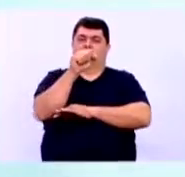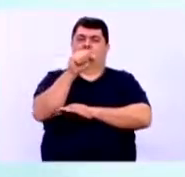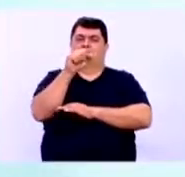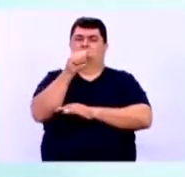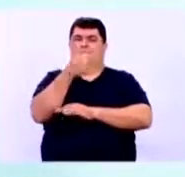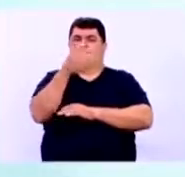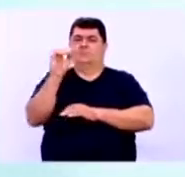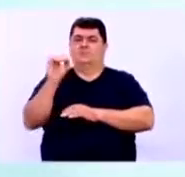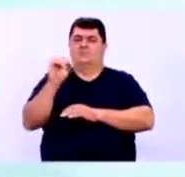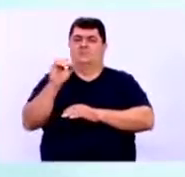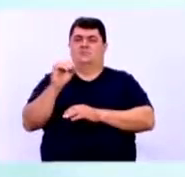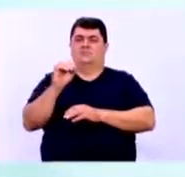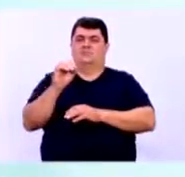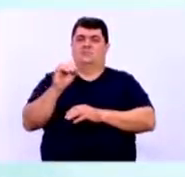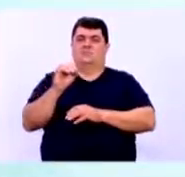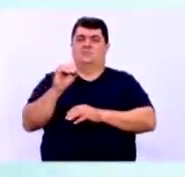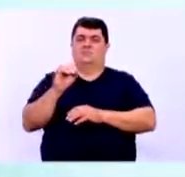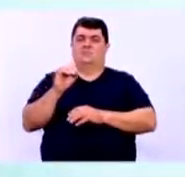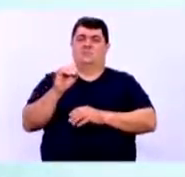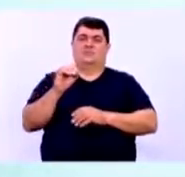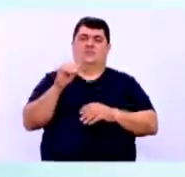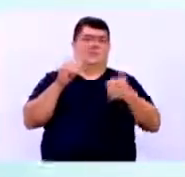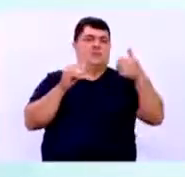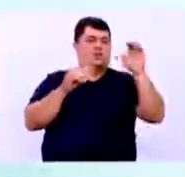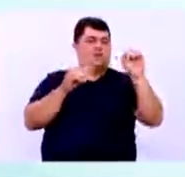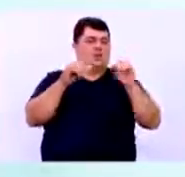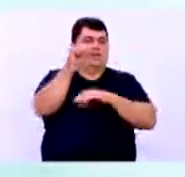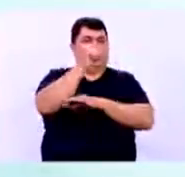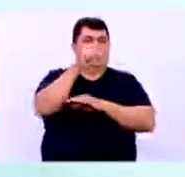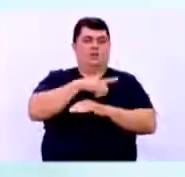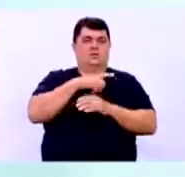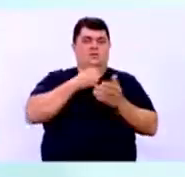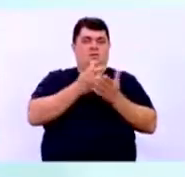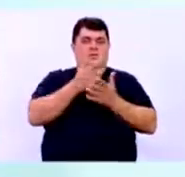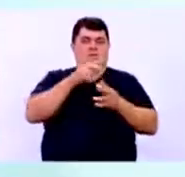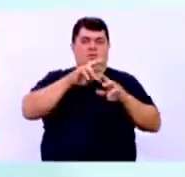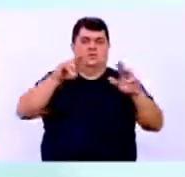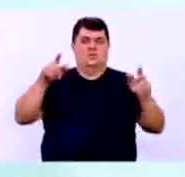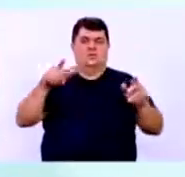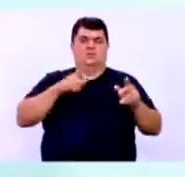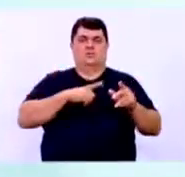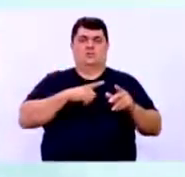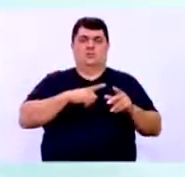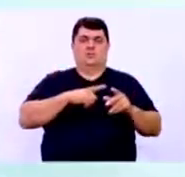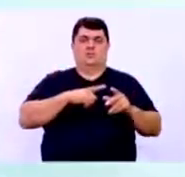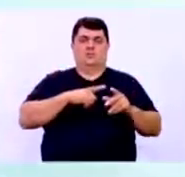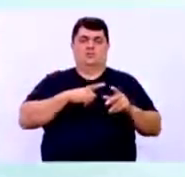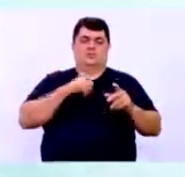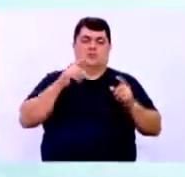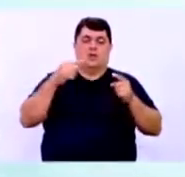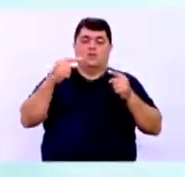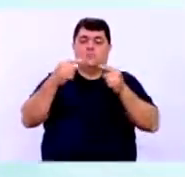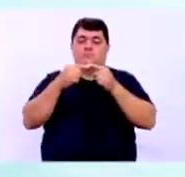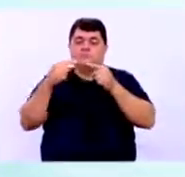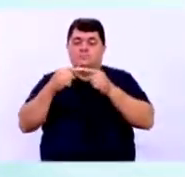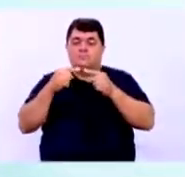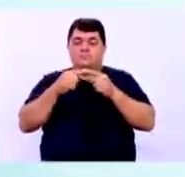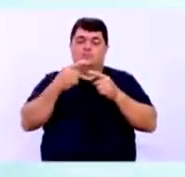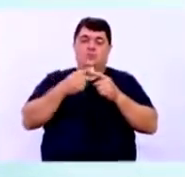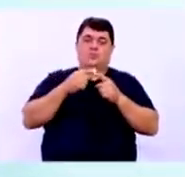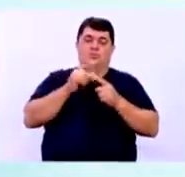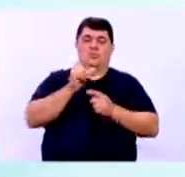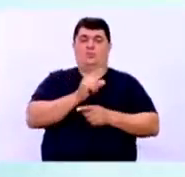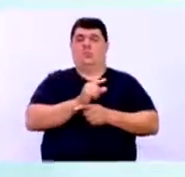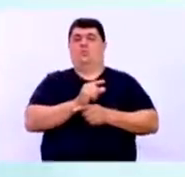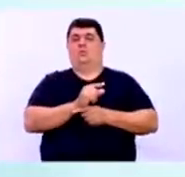10 carros ele consegue associar, que 10 carros foi comprado a tanto valor, e ele consegue associar cada produto, é uma quantidade pequena,